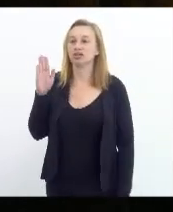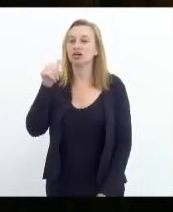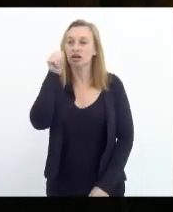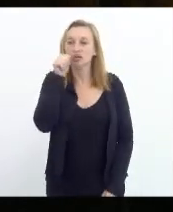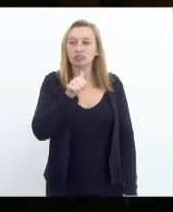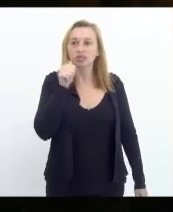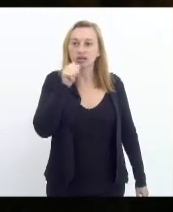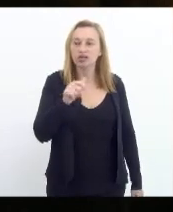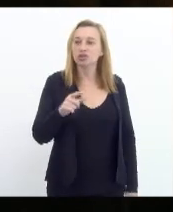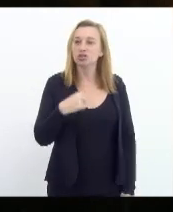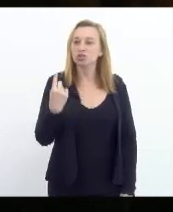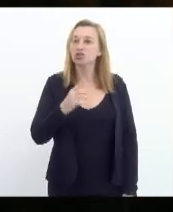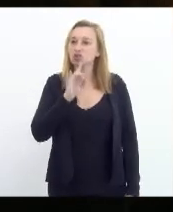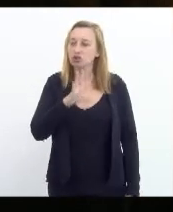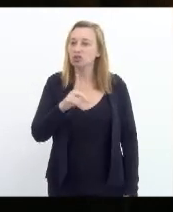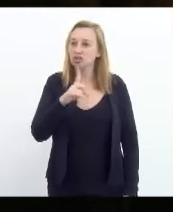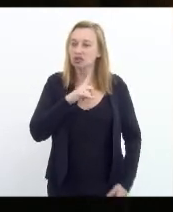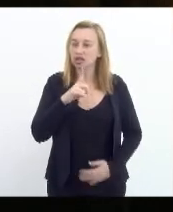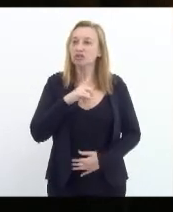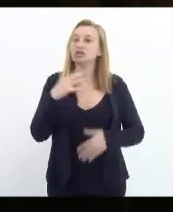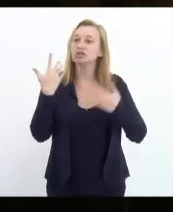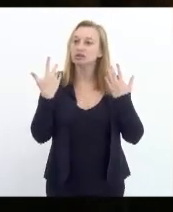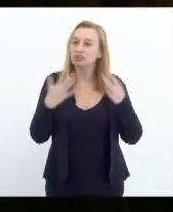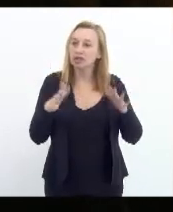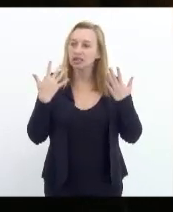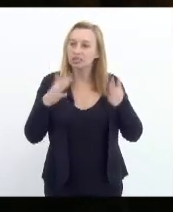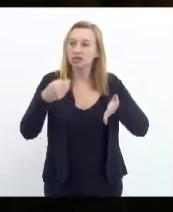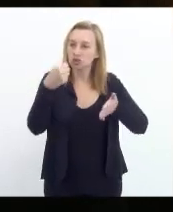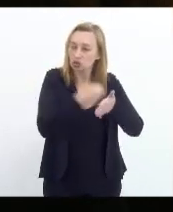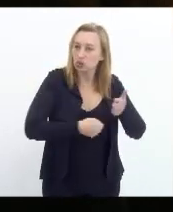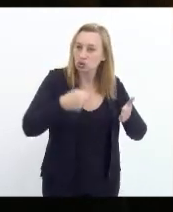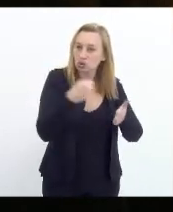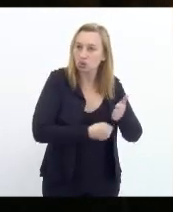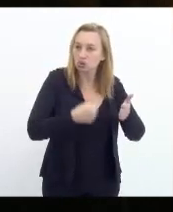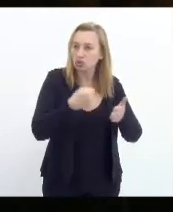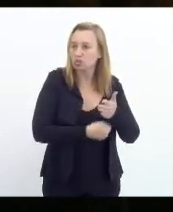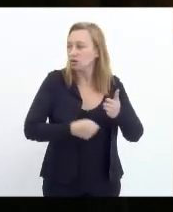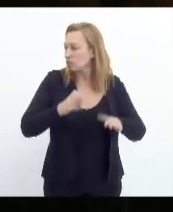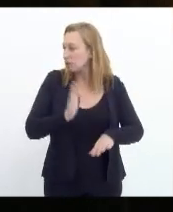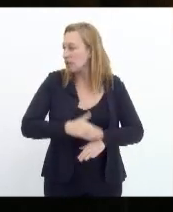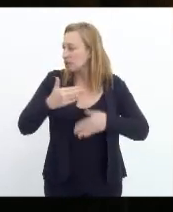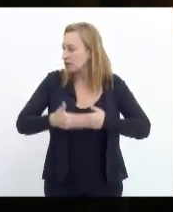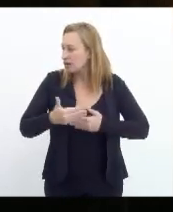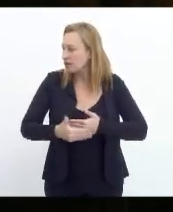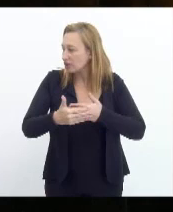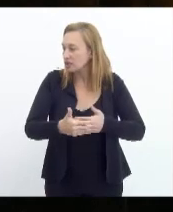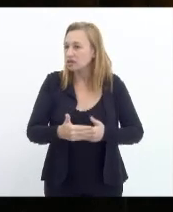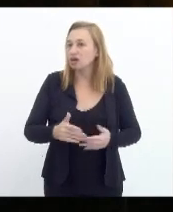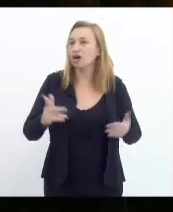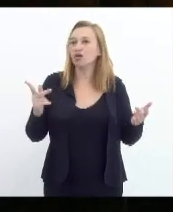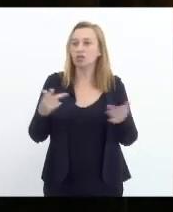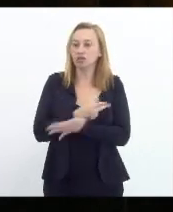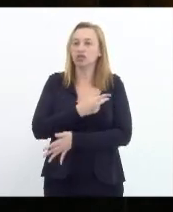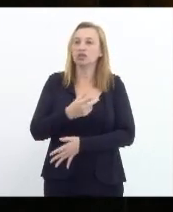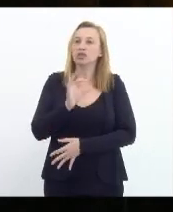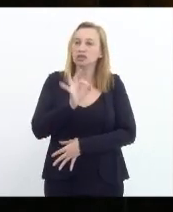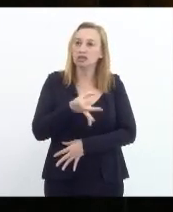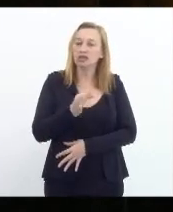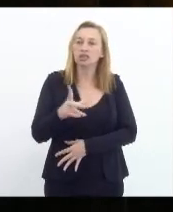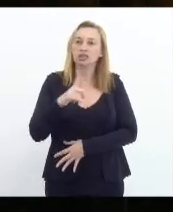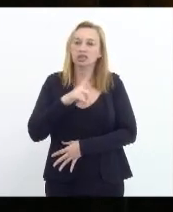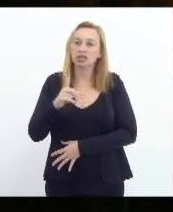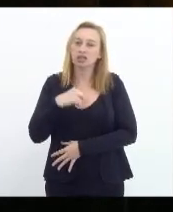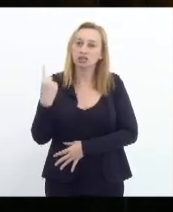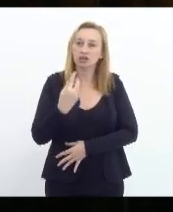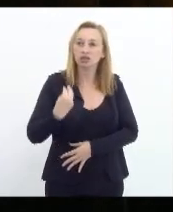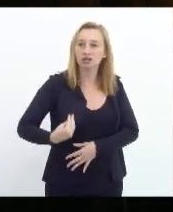e nós só temos que applaudir e lutar para que mais avanços aconteçam para garantir